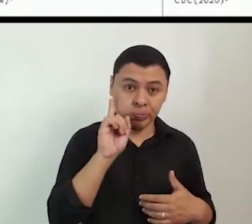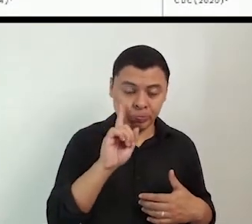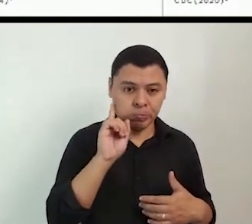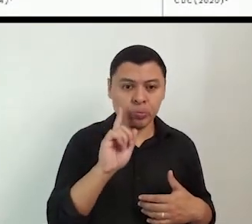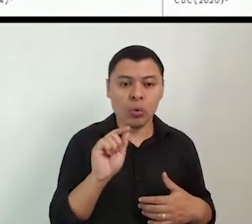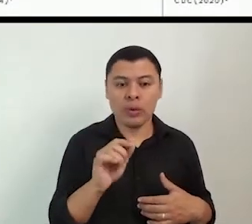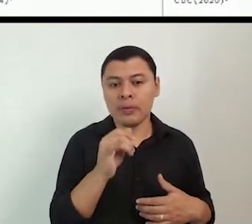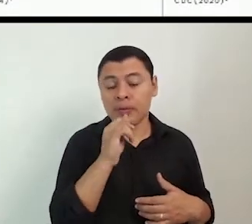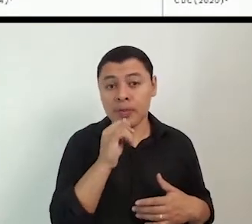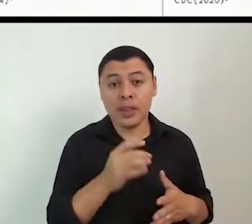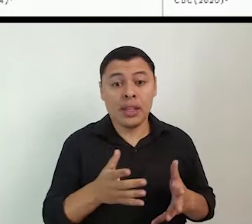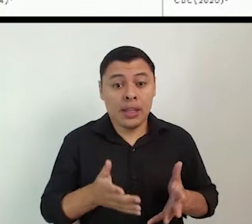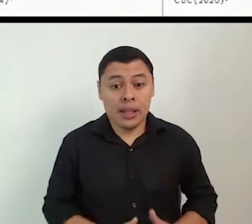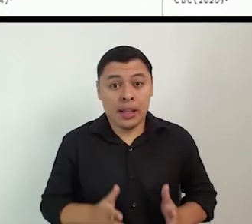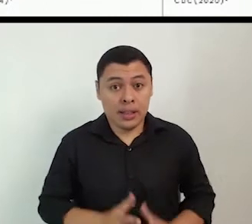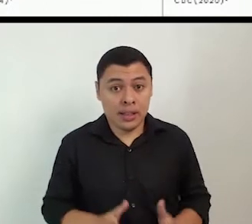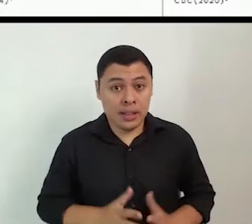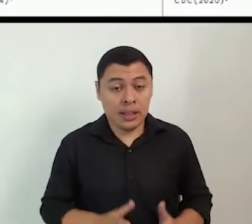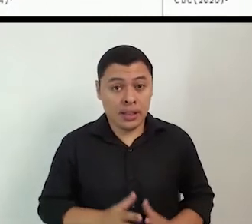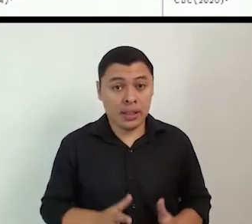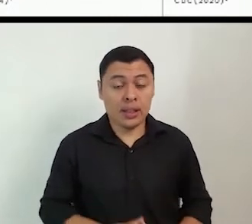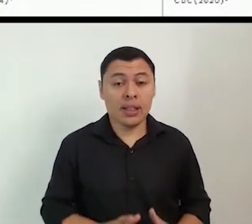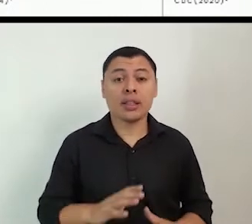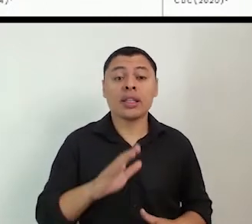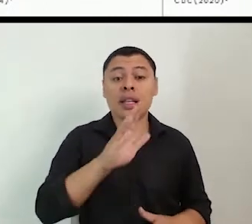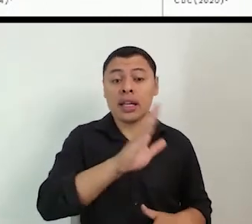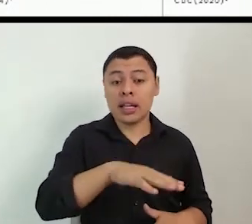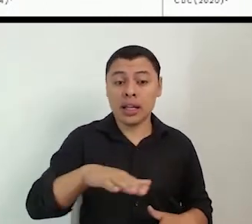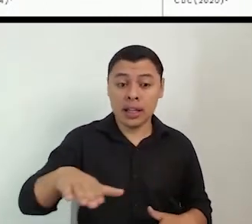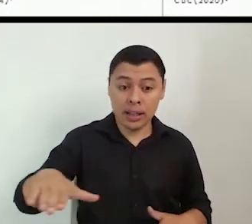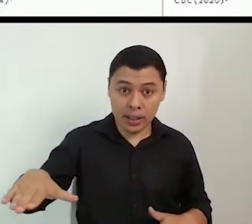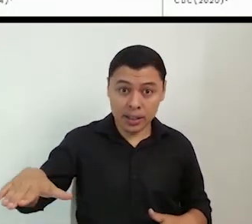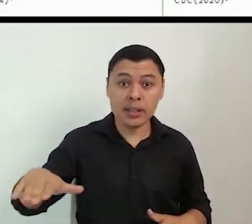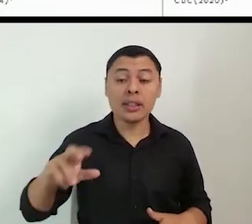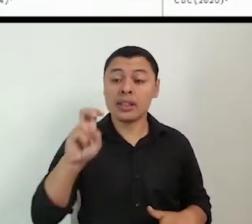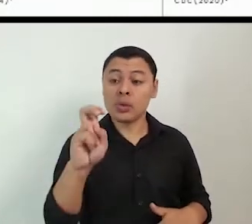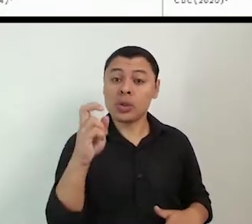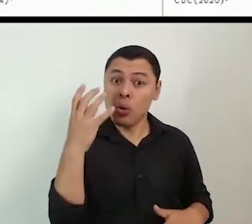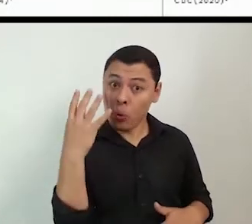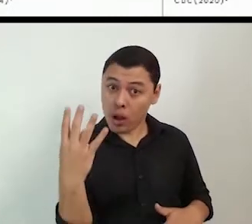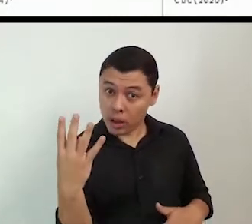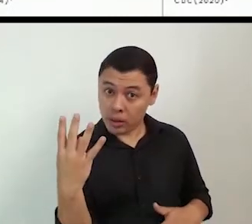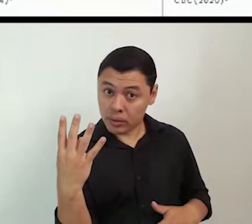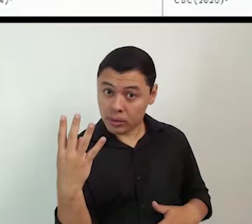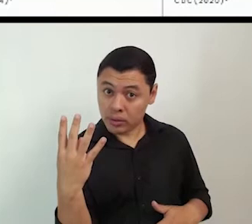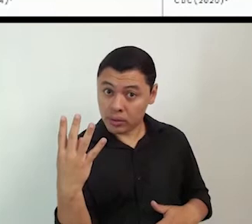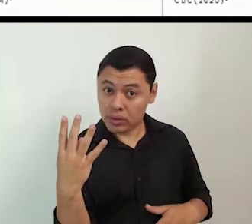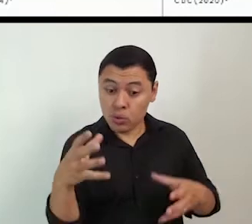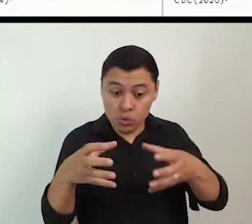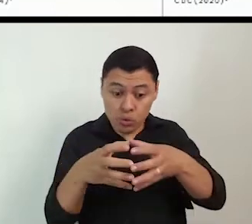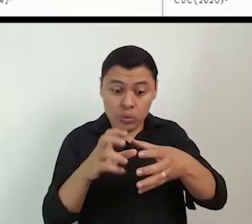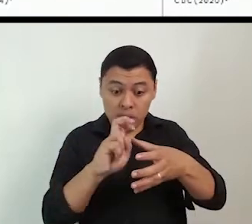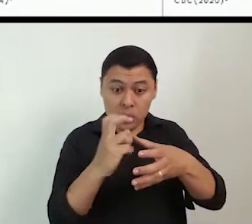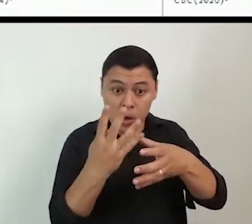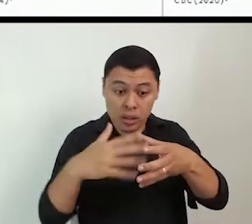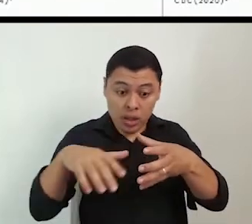de países europeus também, que são os países, os locais onde mais se estudam sobre o autismo, a gente vê que tem uma média